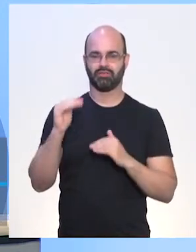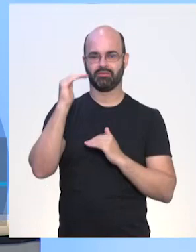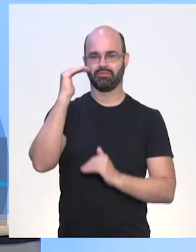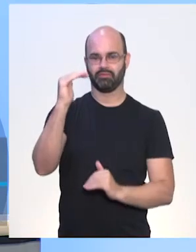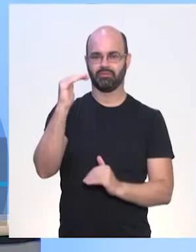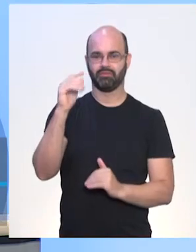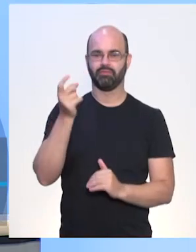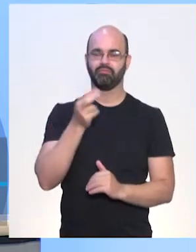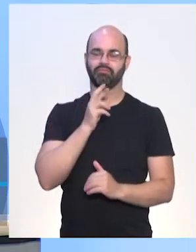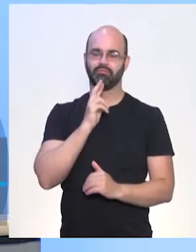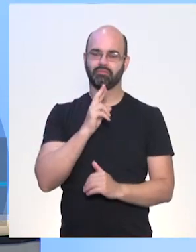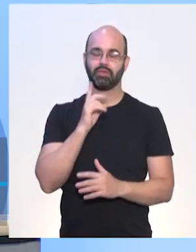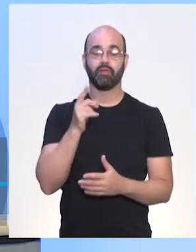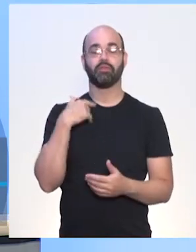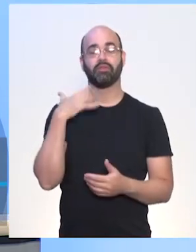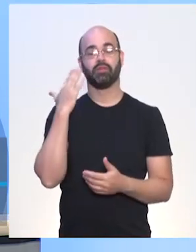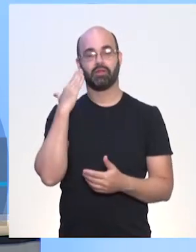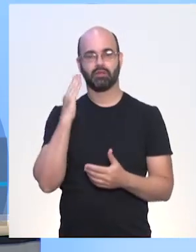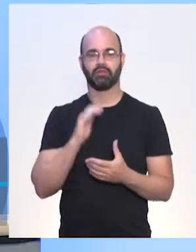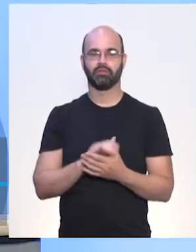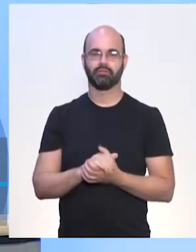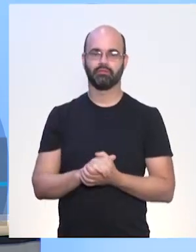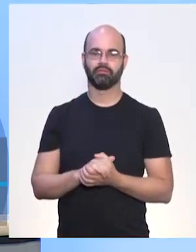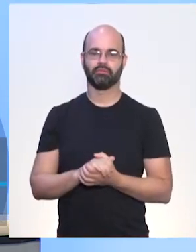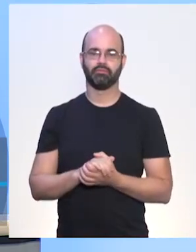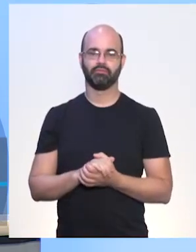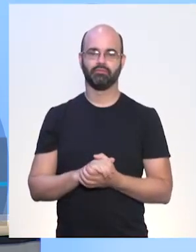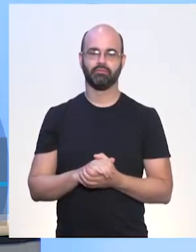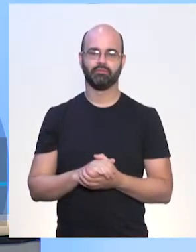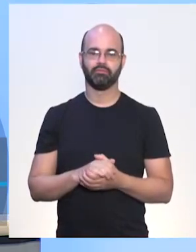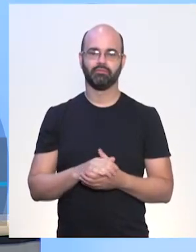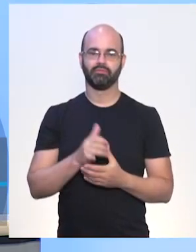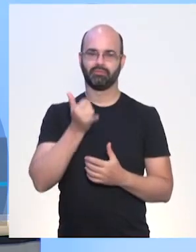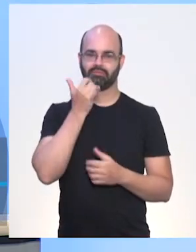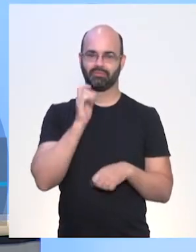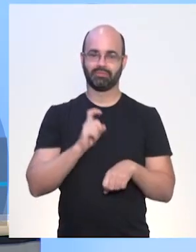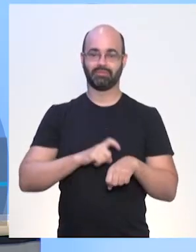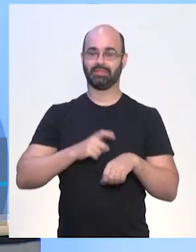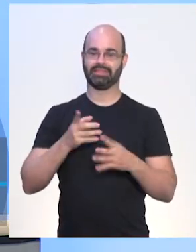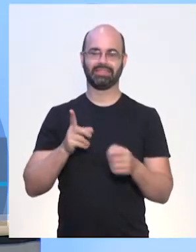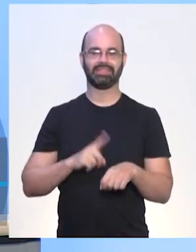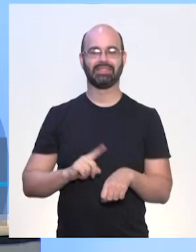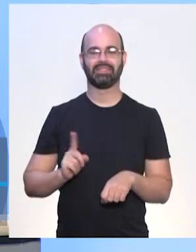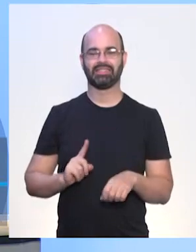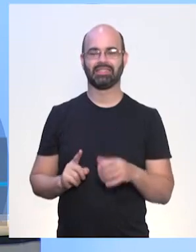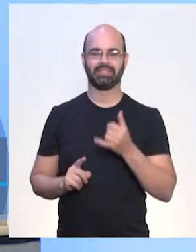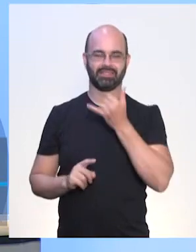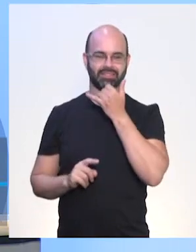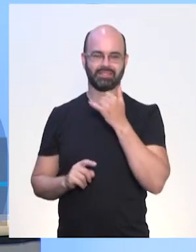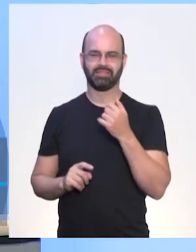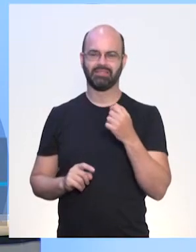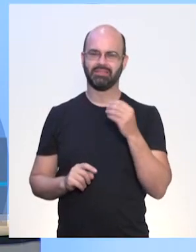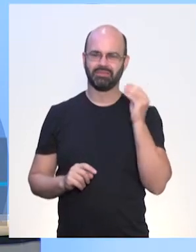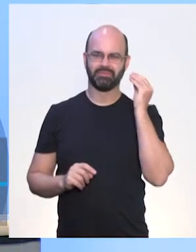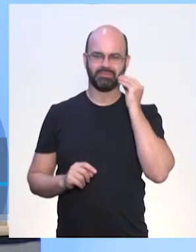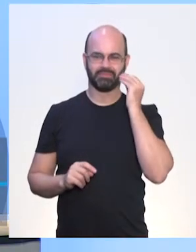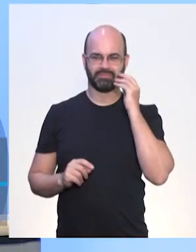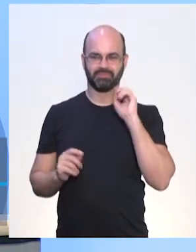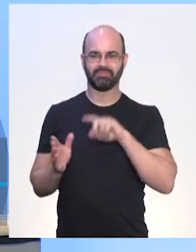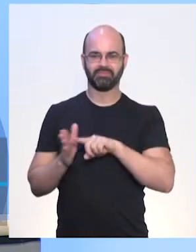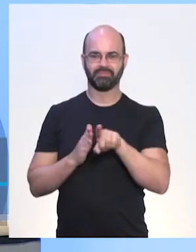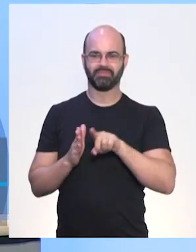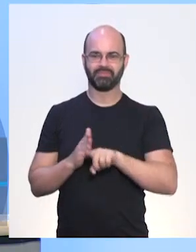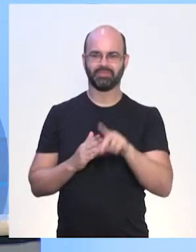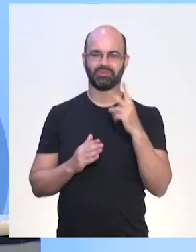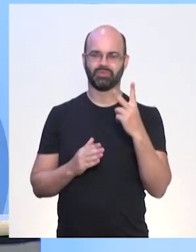responde algumas perguntinhas Então vamos Nossa gente olha gente tem que você vai nem conseguir fazer vamos tentar fazer pelo menos essas duas